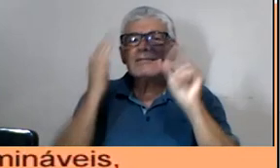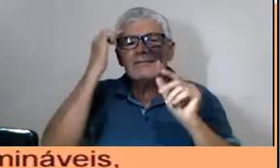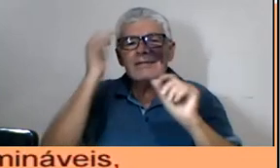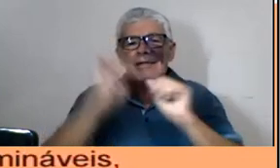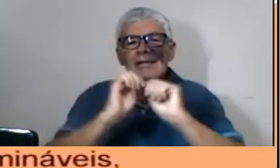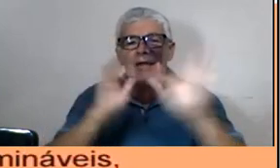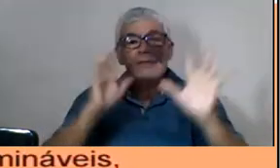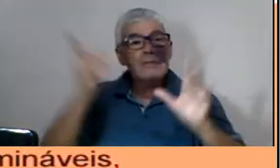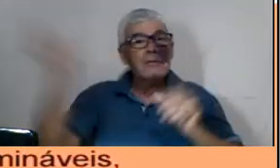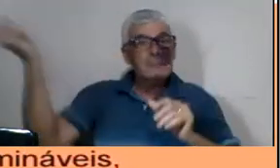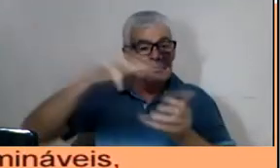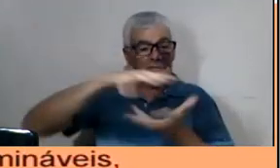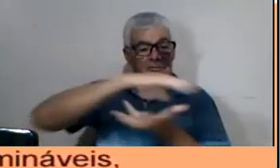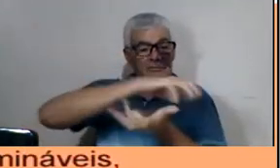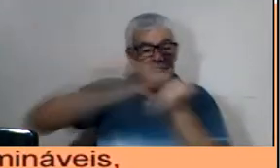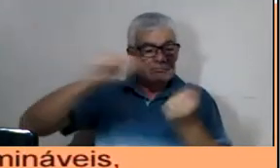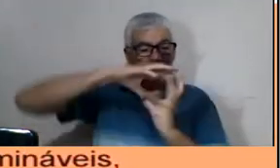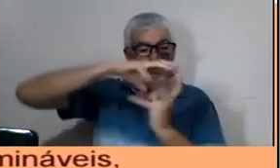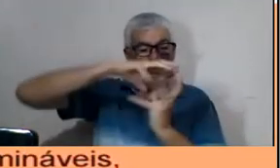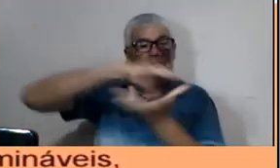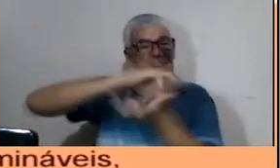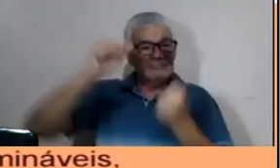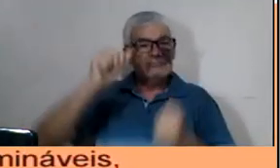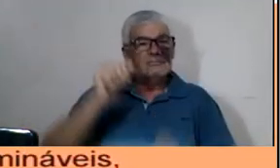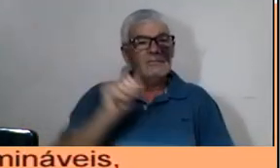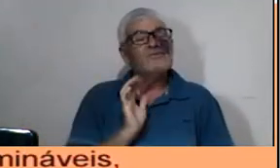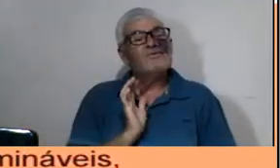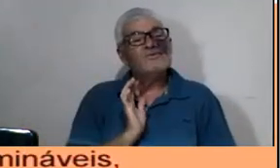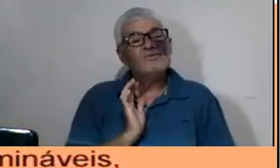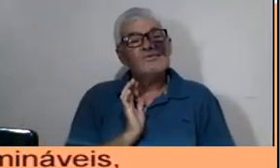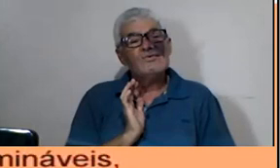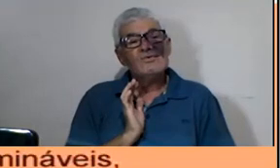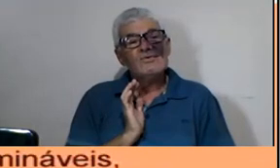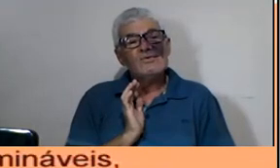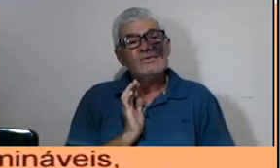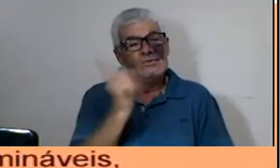Deus mostra para eles por que o povo estava tão